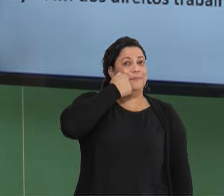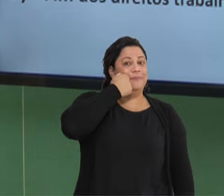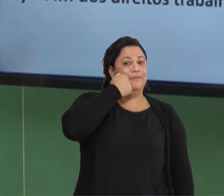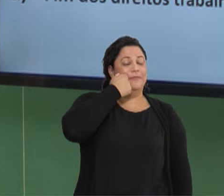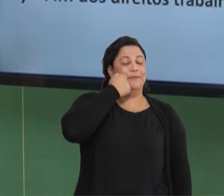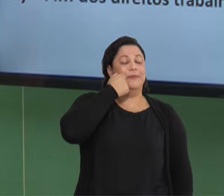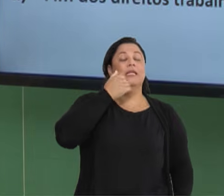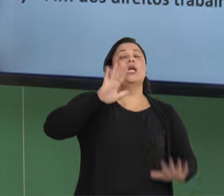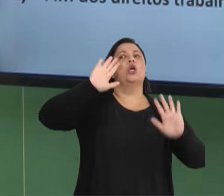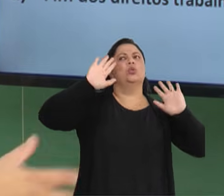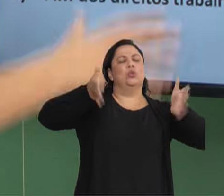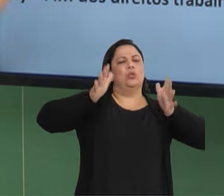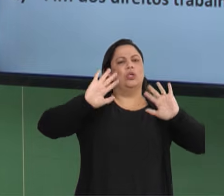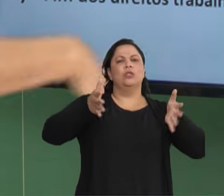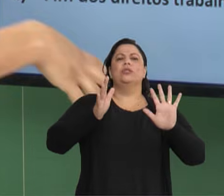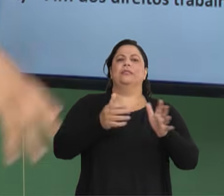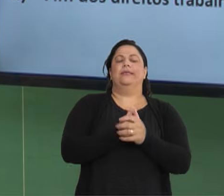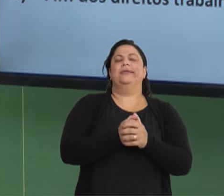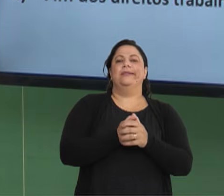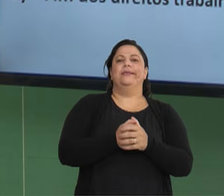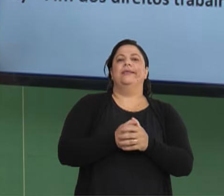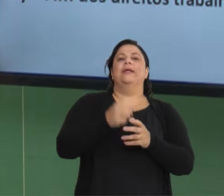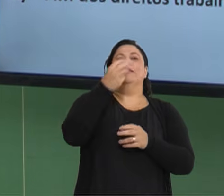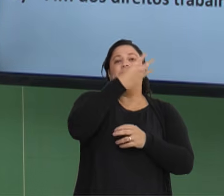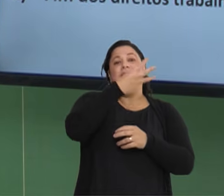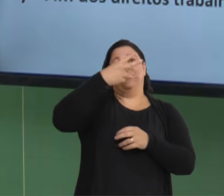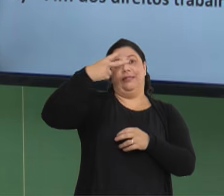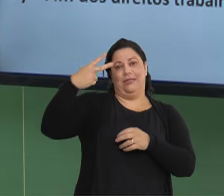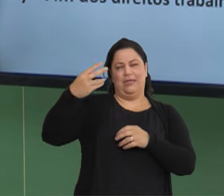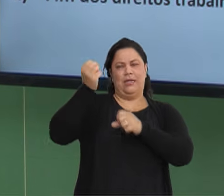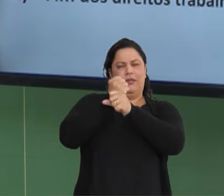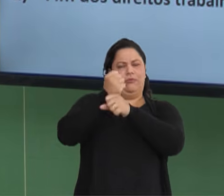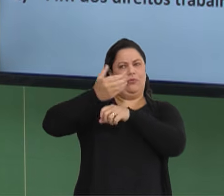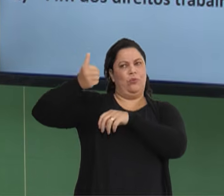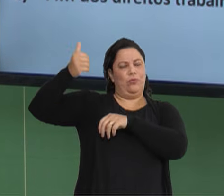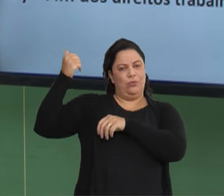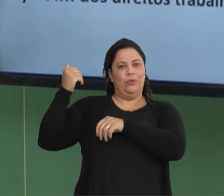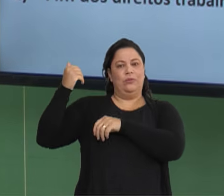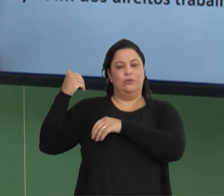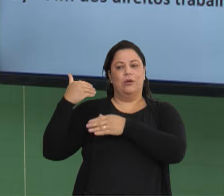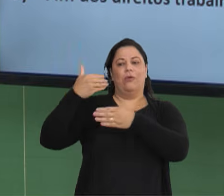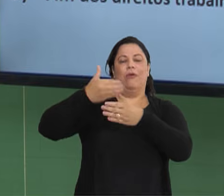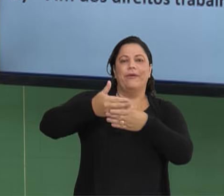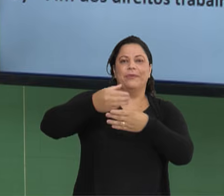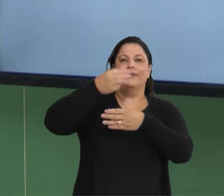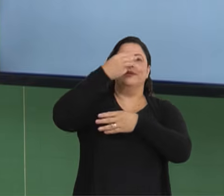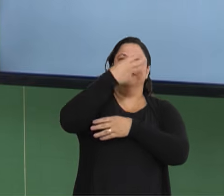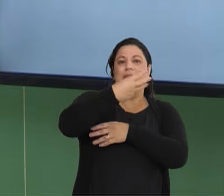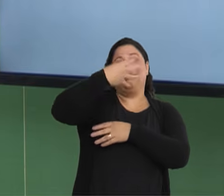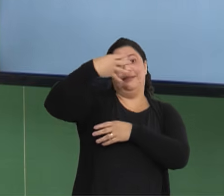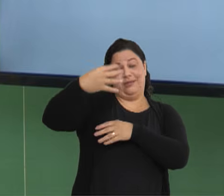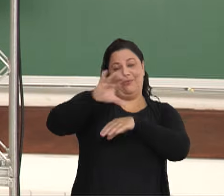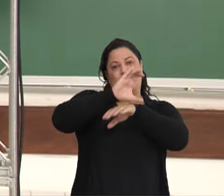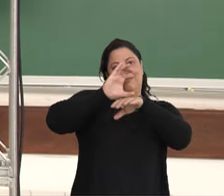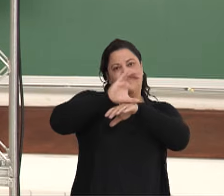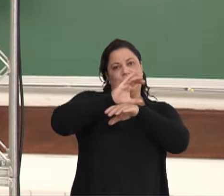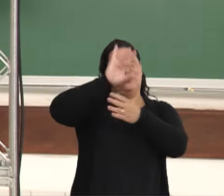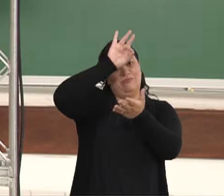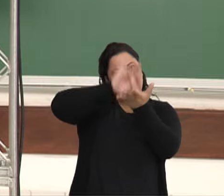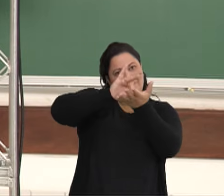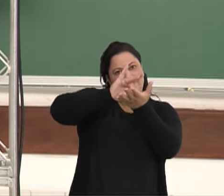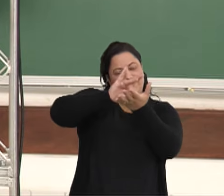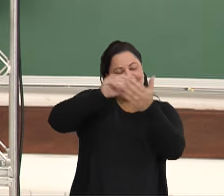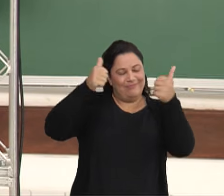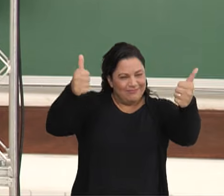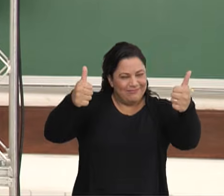de 32 e agora foi confirmado pela Constituição de 34, ok? Criança,